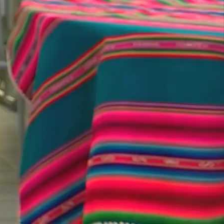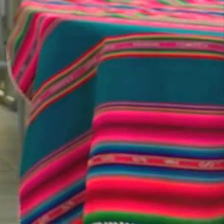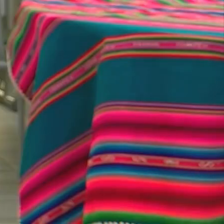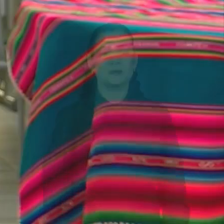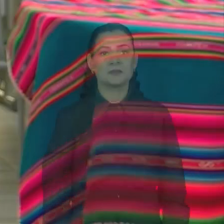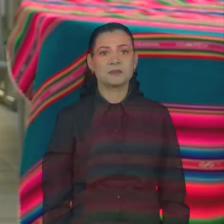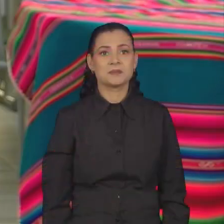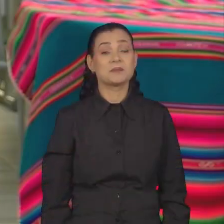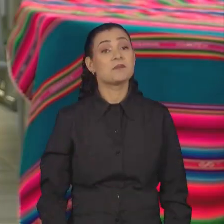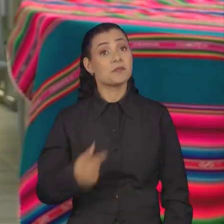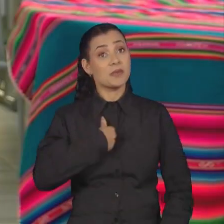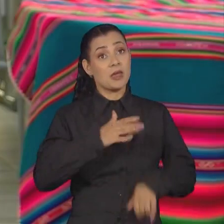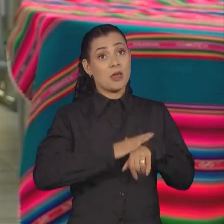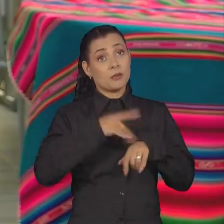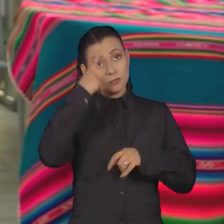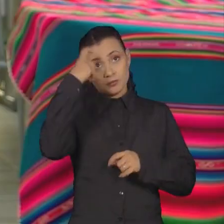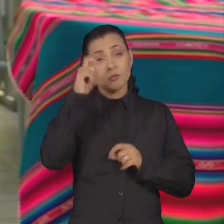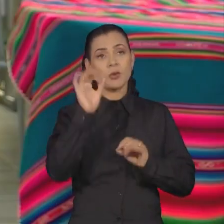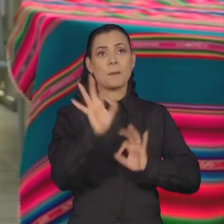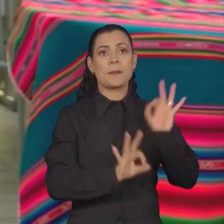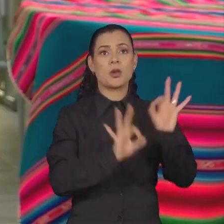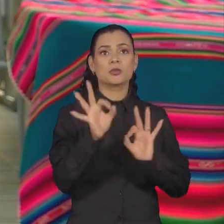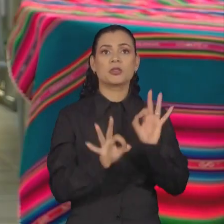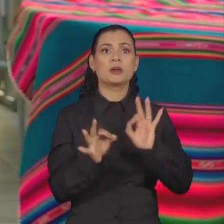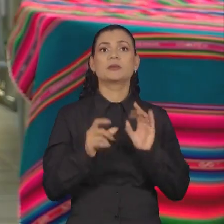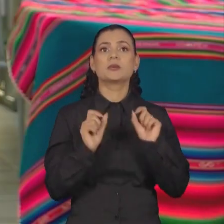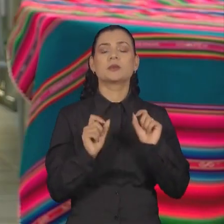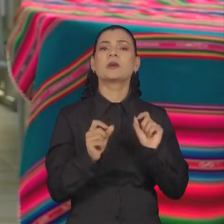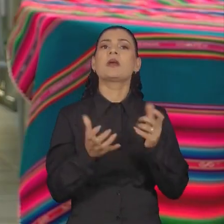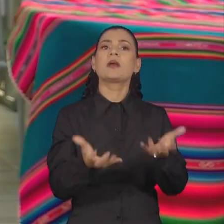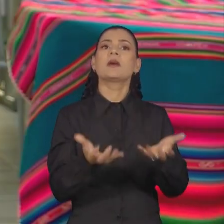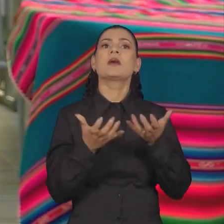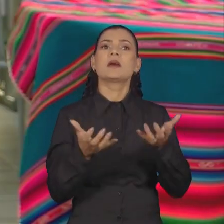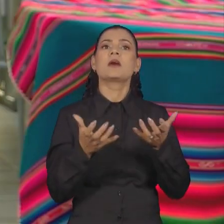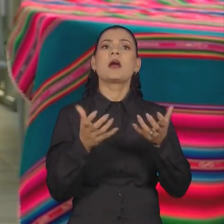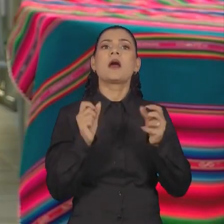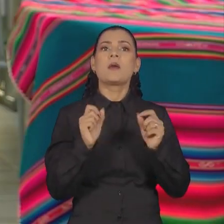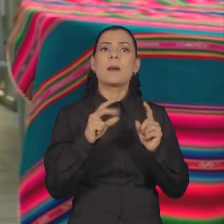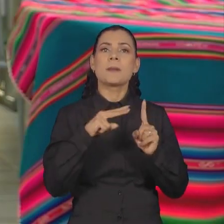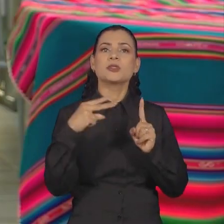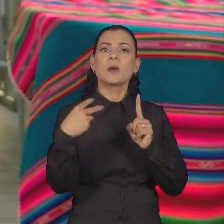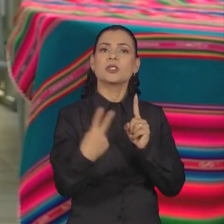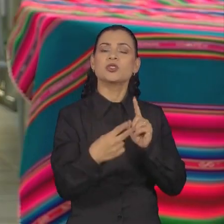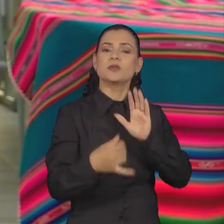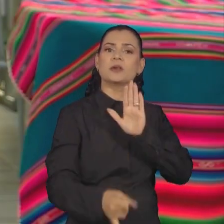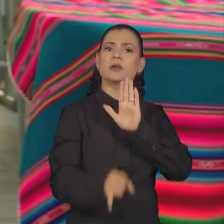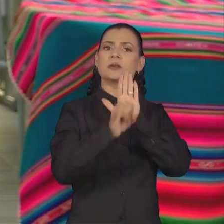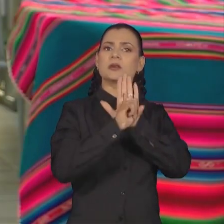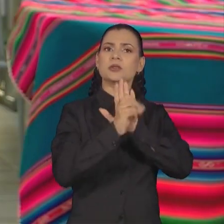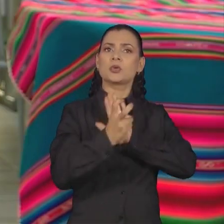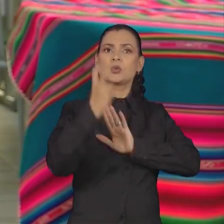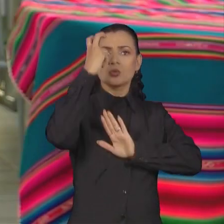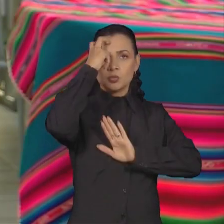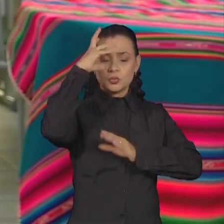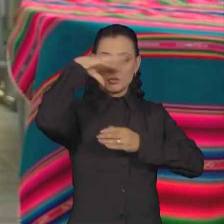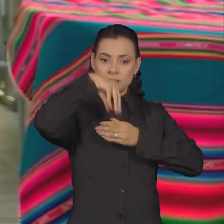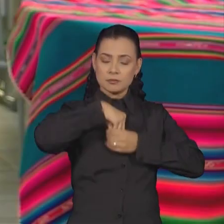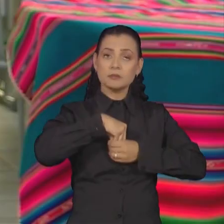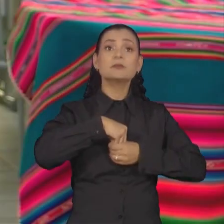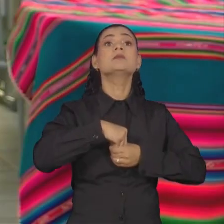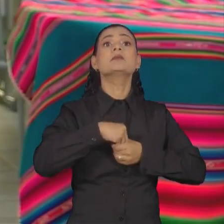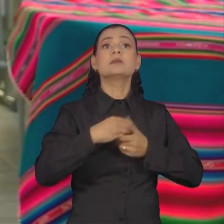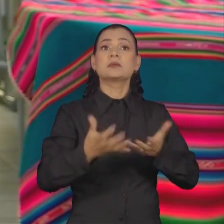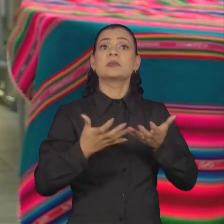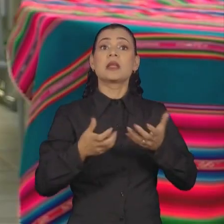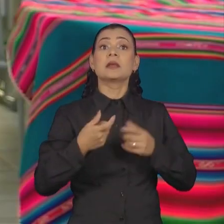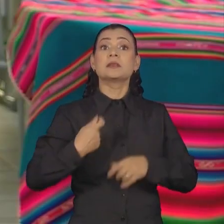Eu me propus a fazer um projeto de ampliar esse horizonte de identidade e cultura latino-americana, mas fazer